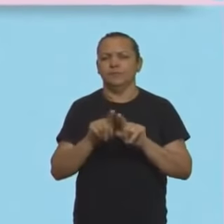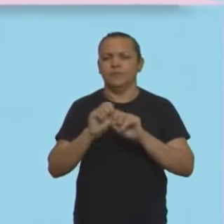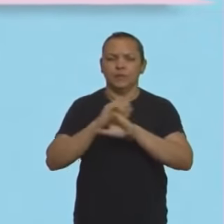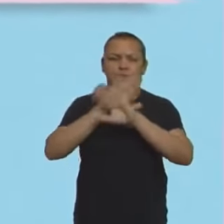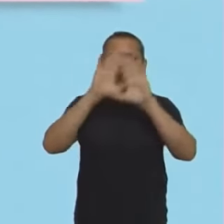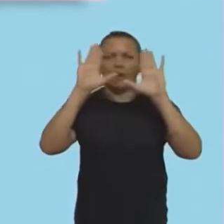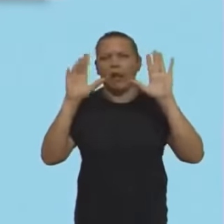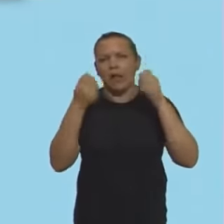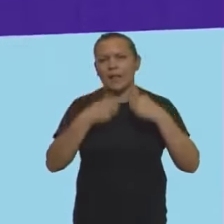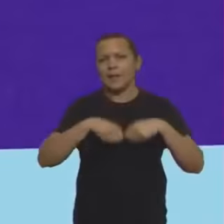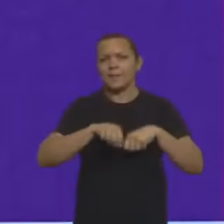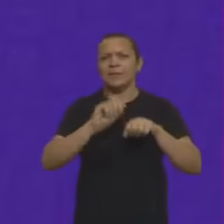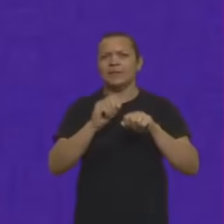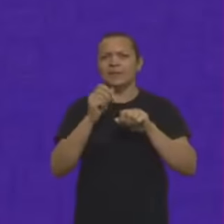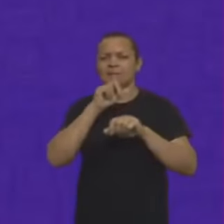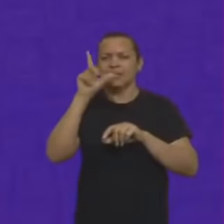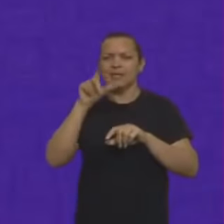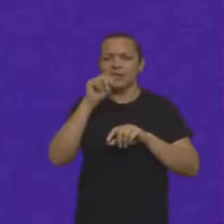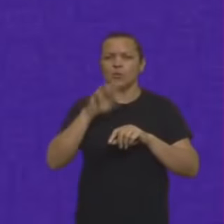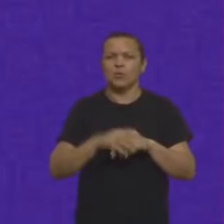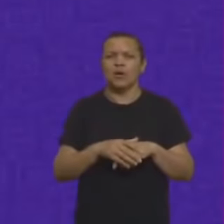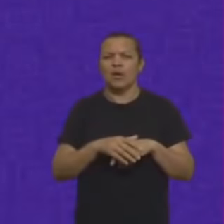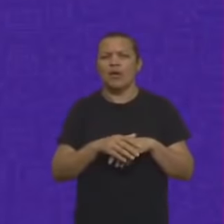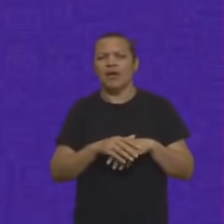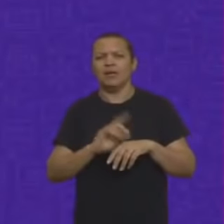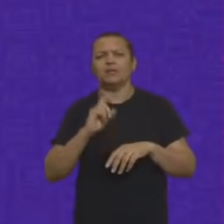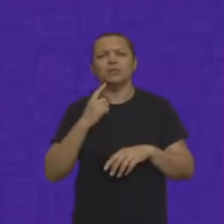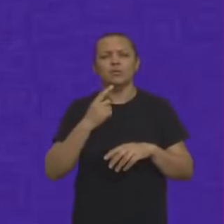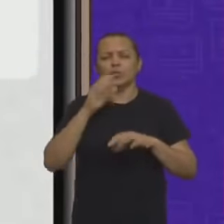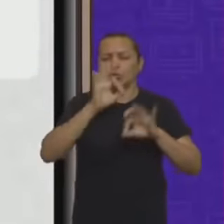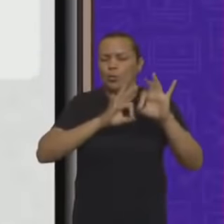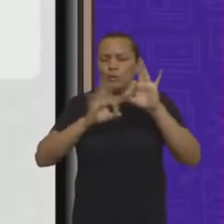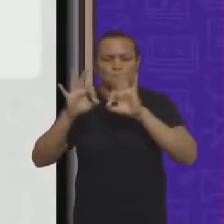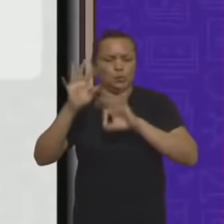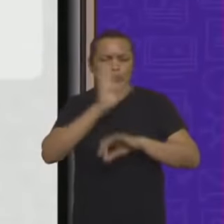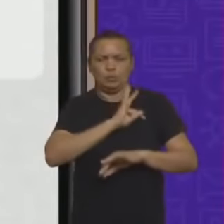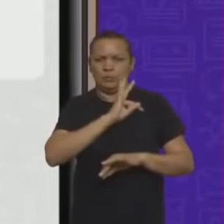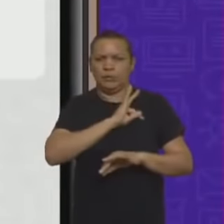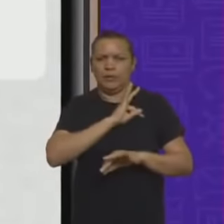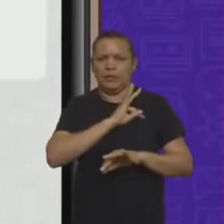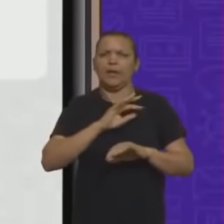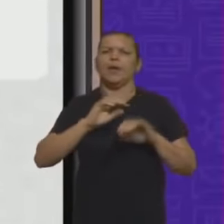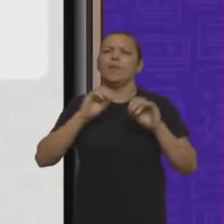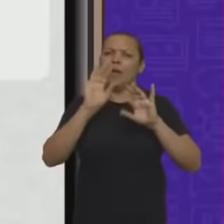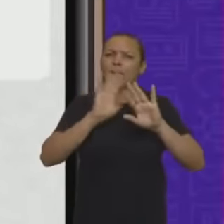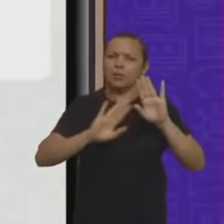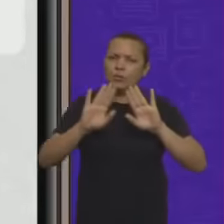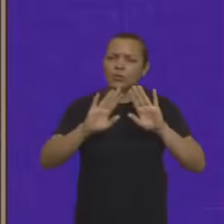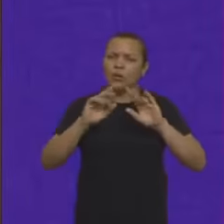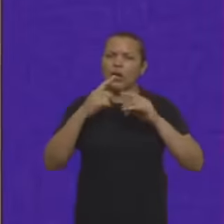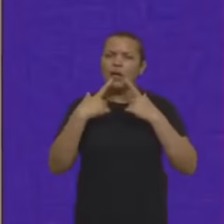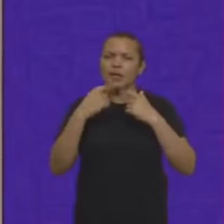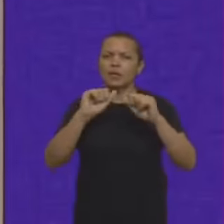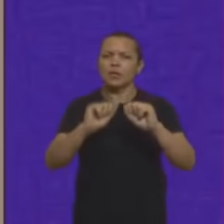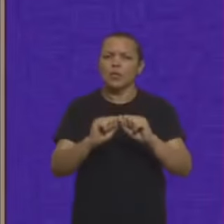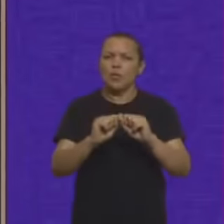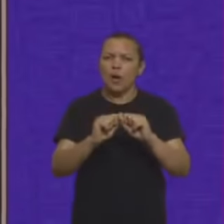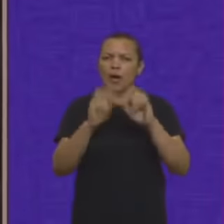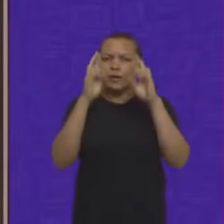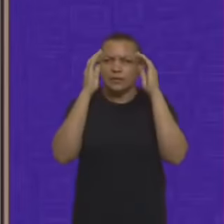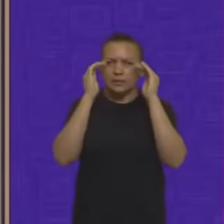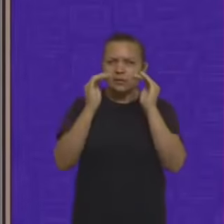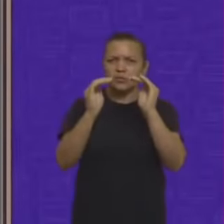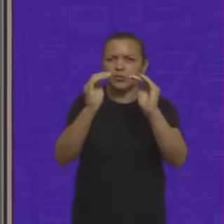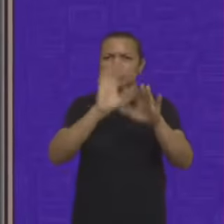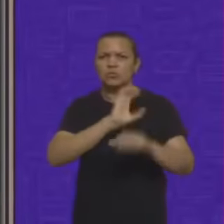Claro que não precisa usar uma linguagem rebuscada, super elaborada, mas deve ser uma linguagem com tratamento respeitoso